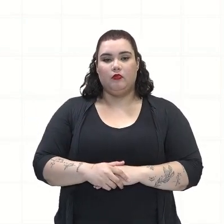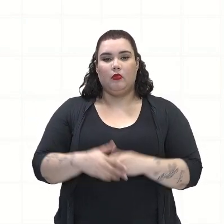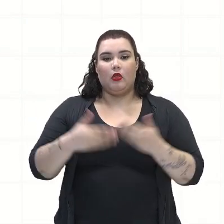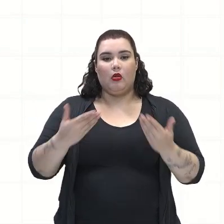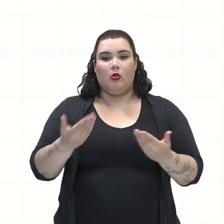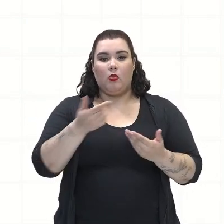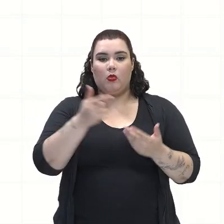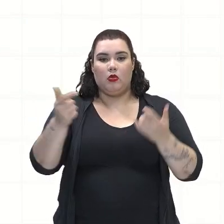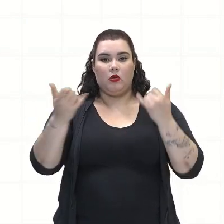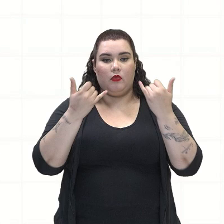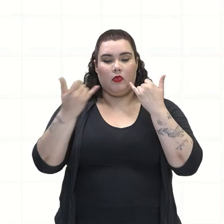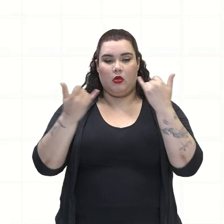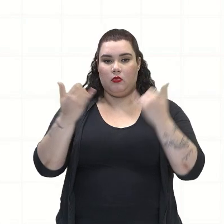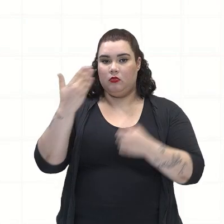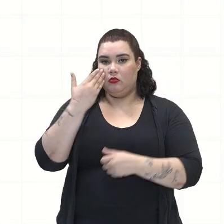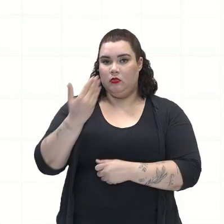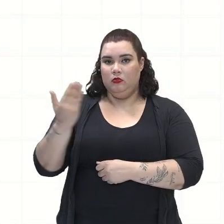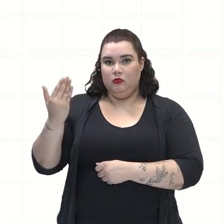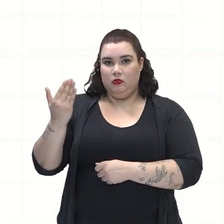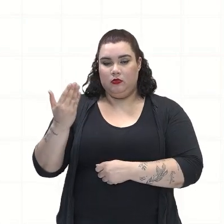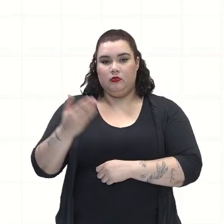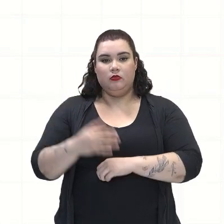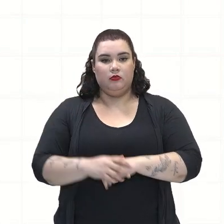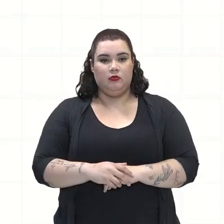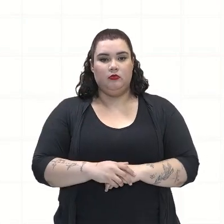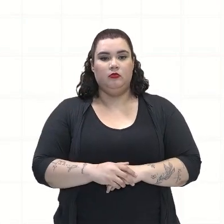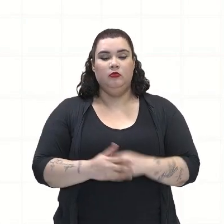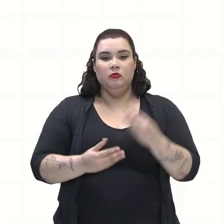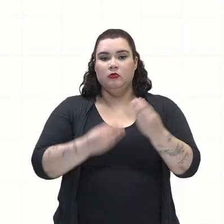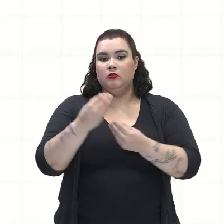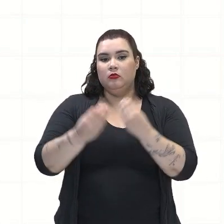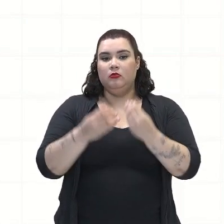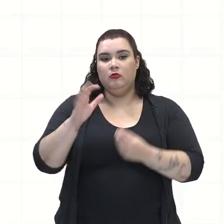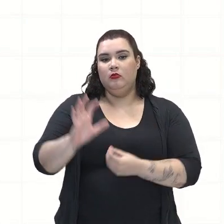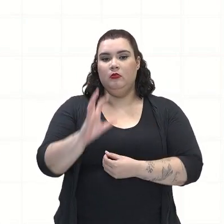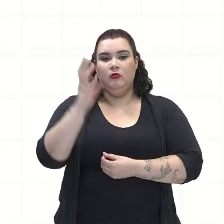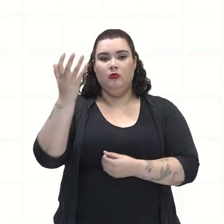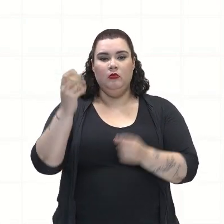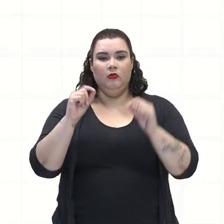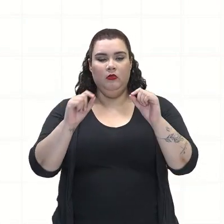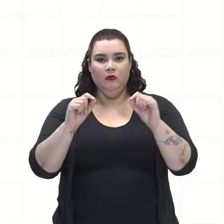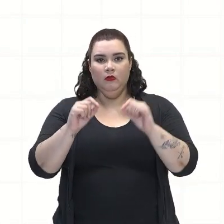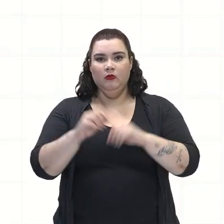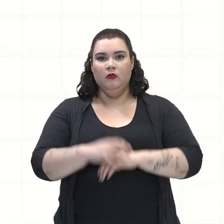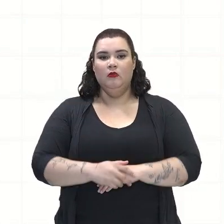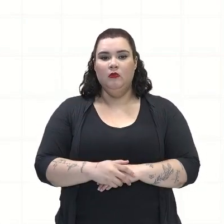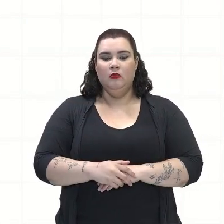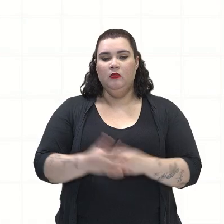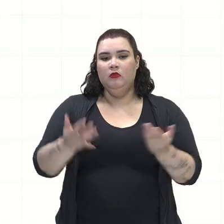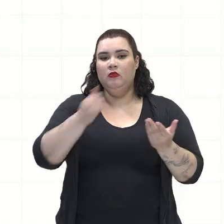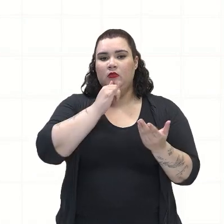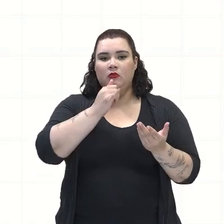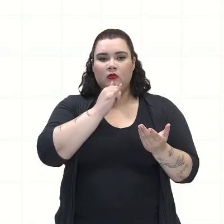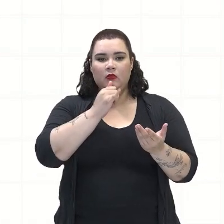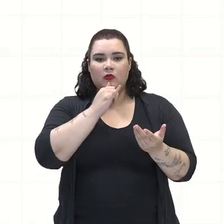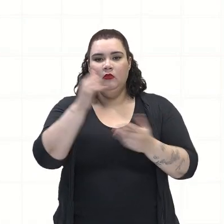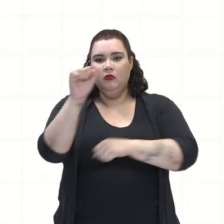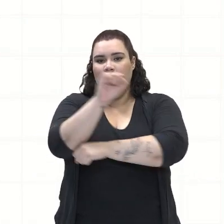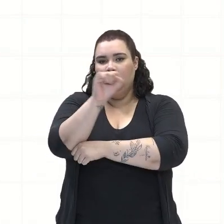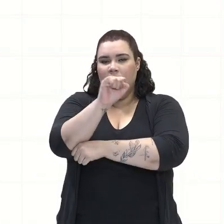com relação ali à mobilidade urbana, quando ocorre situações como essa aqui, né, de